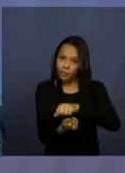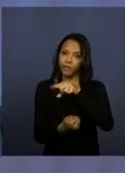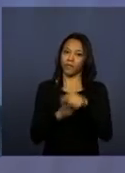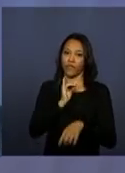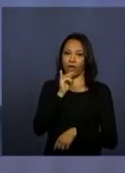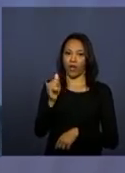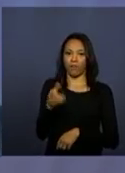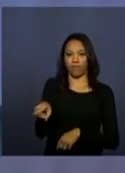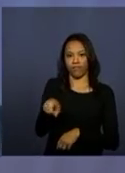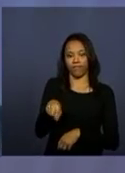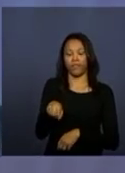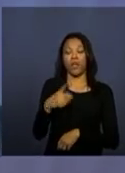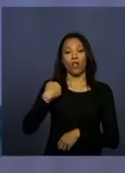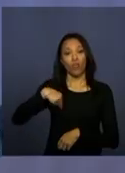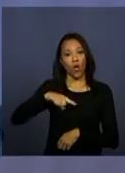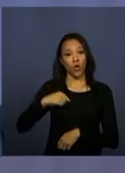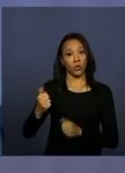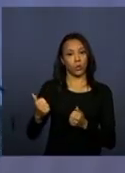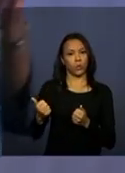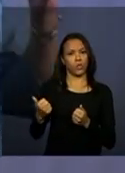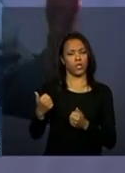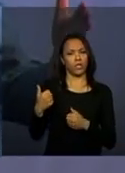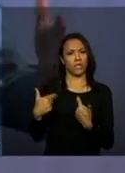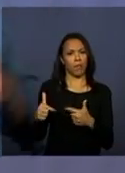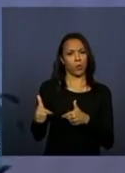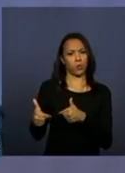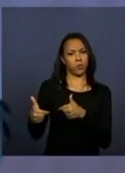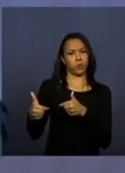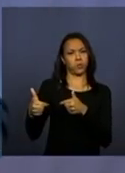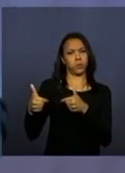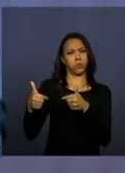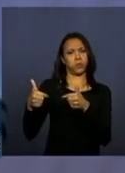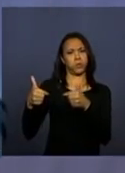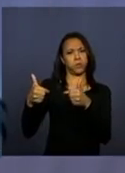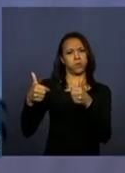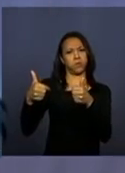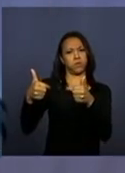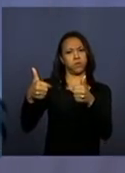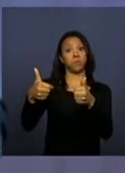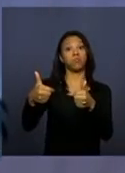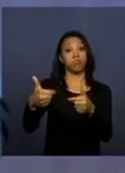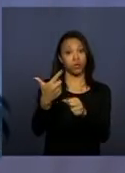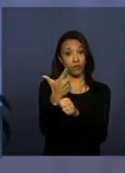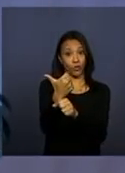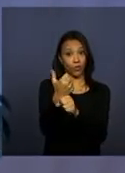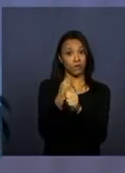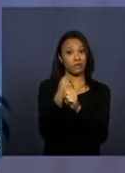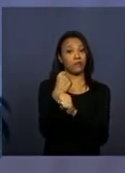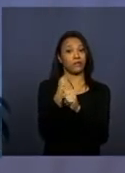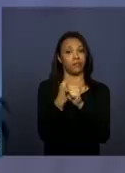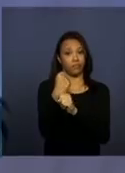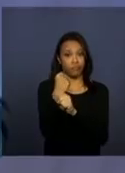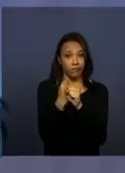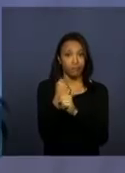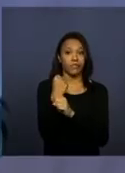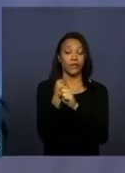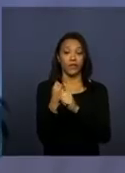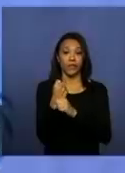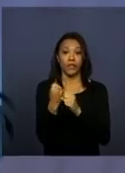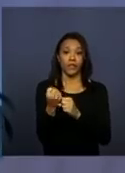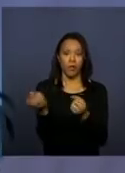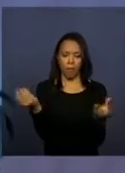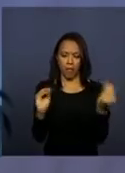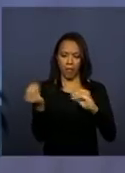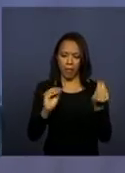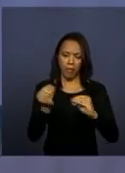Nossa caminhada juntos é muito longa. Nós viemos, nesses 12 anos, construindo políticas que nos